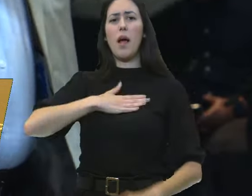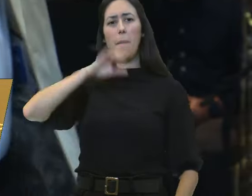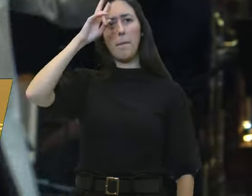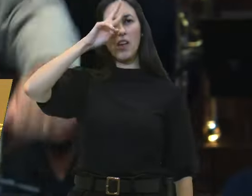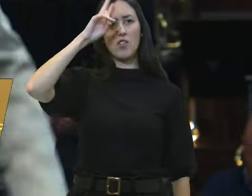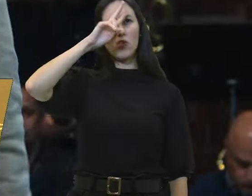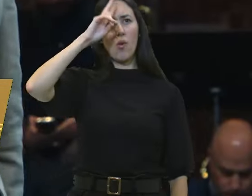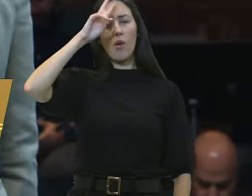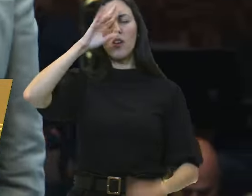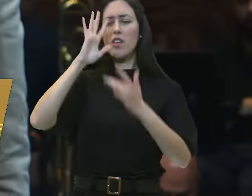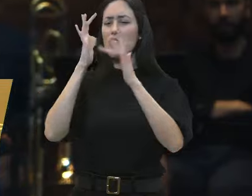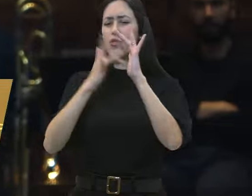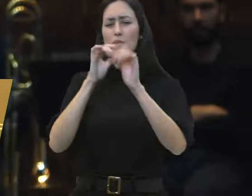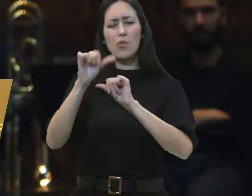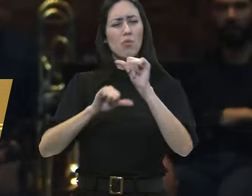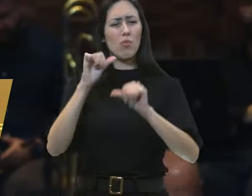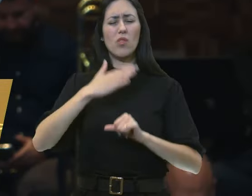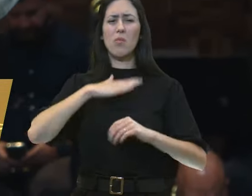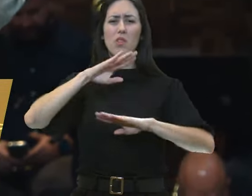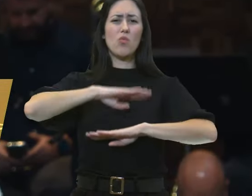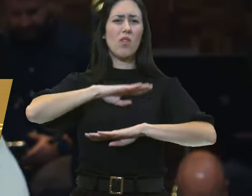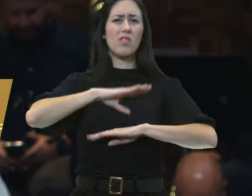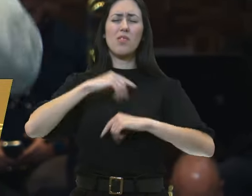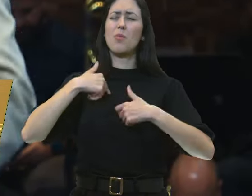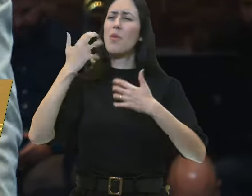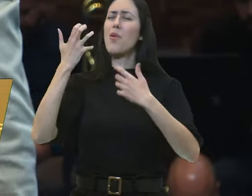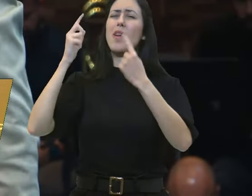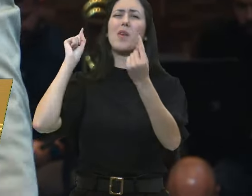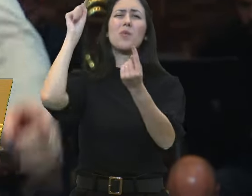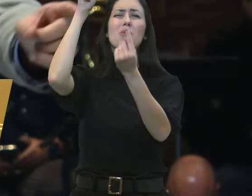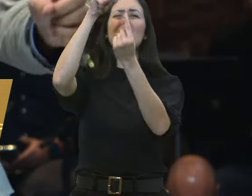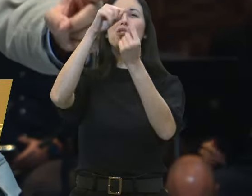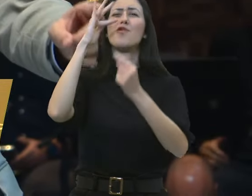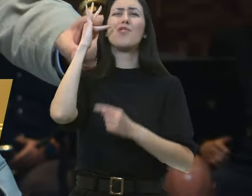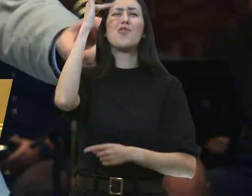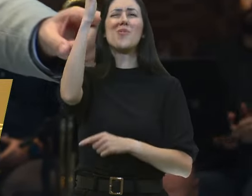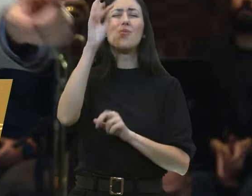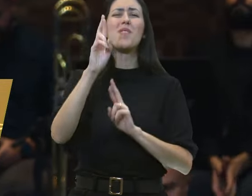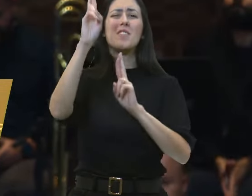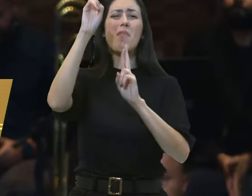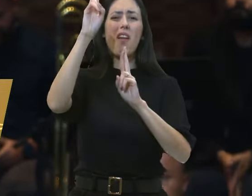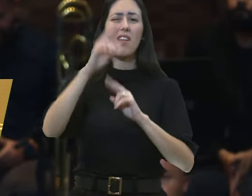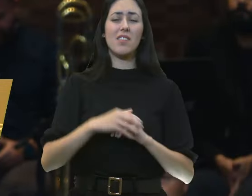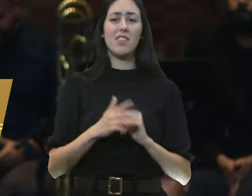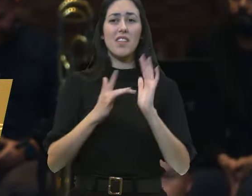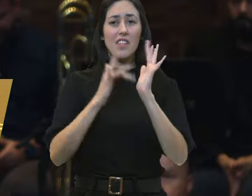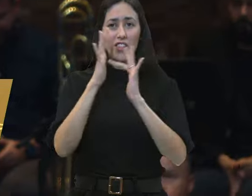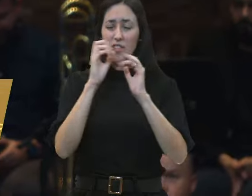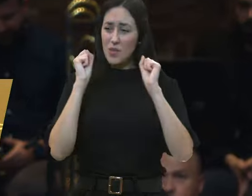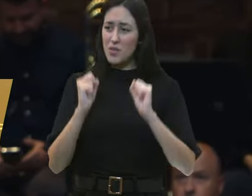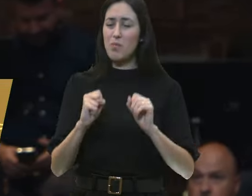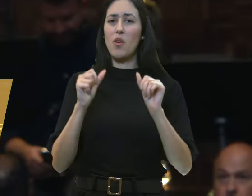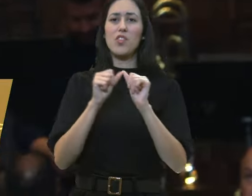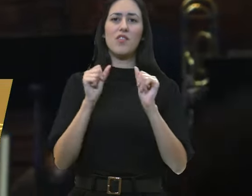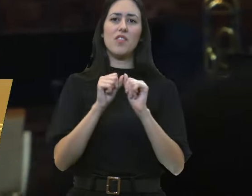o Senhor mude a minha situação, que eu possa ter perspectiva. Jesus pode fazer isso por você